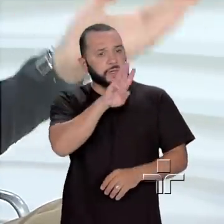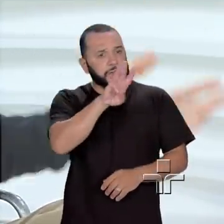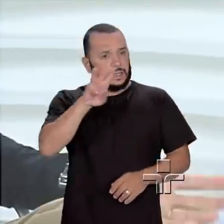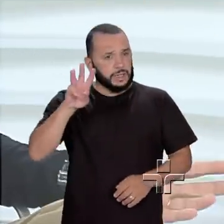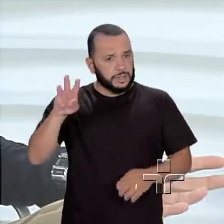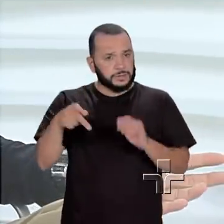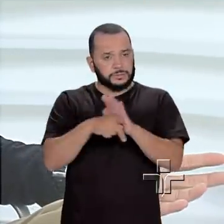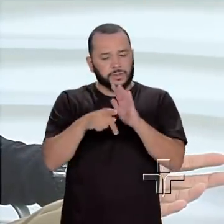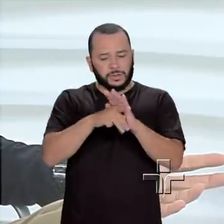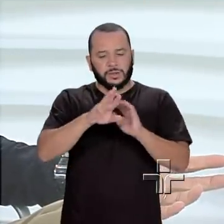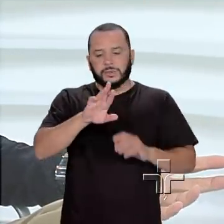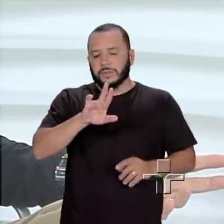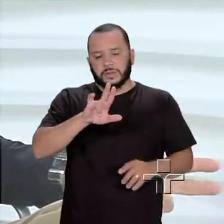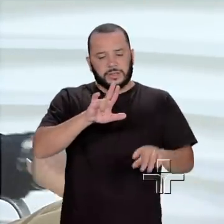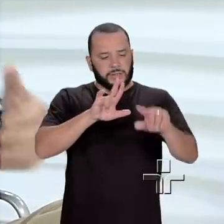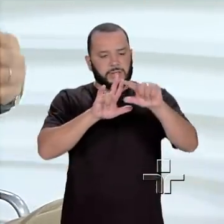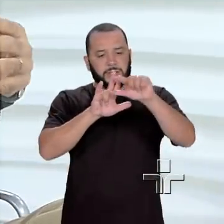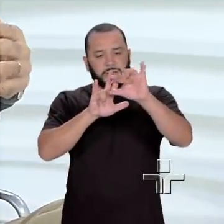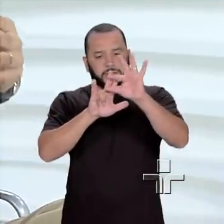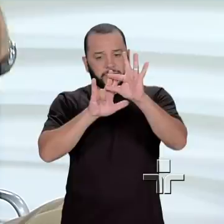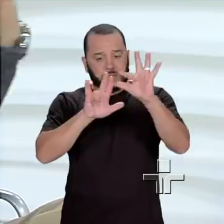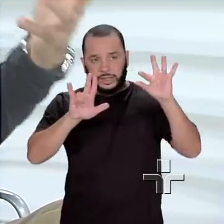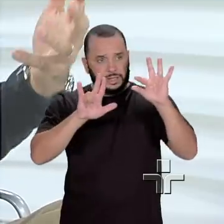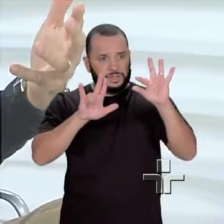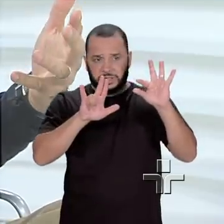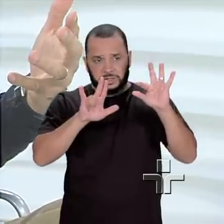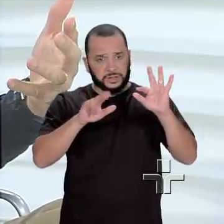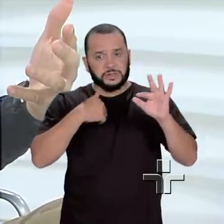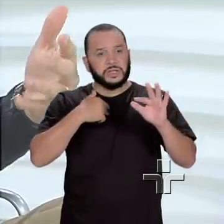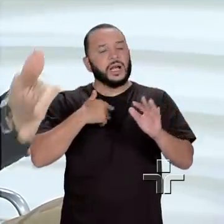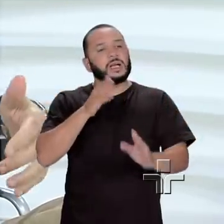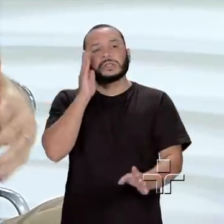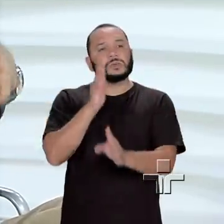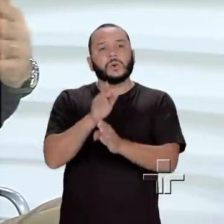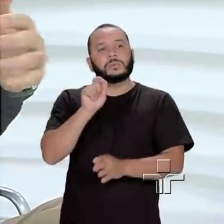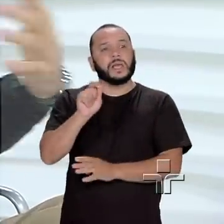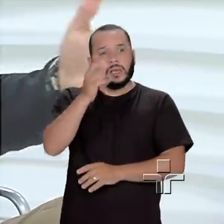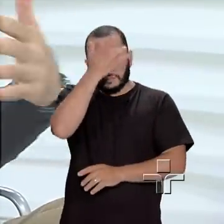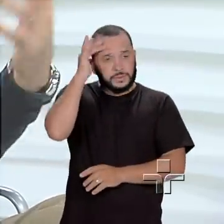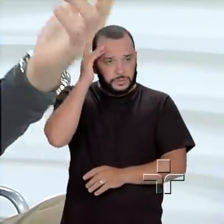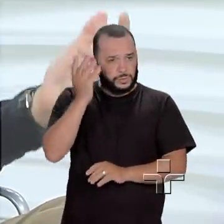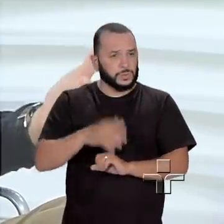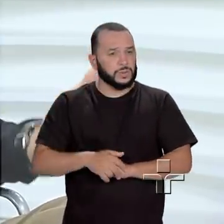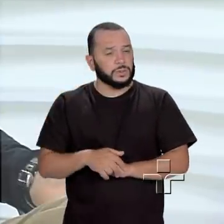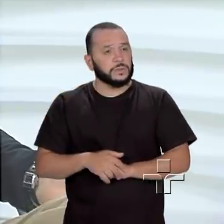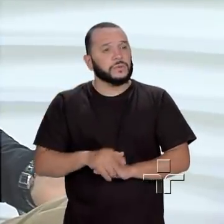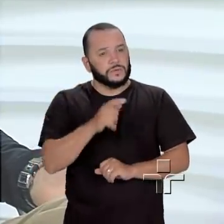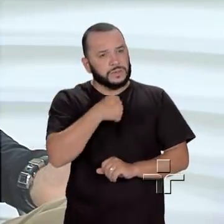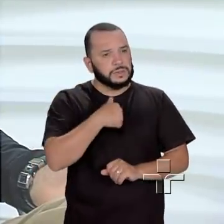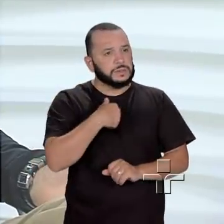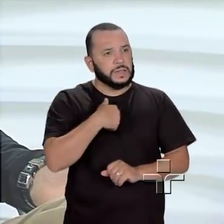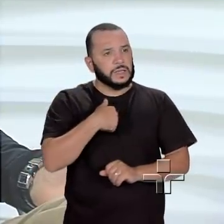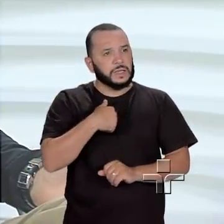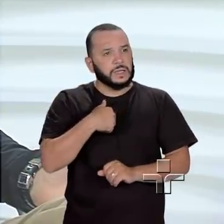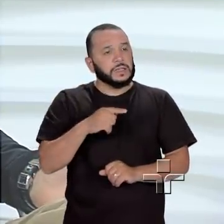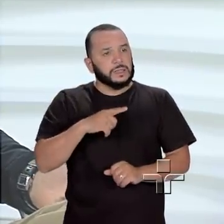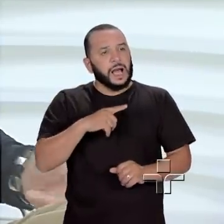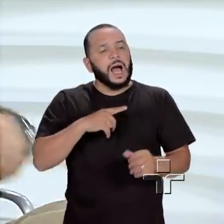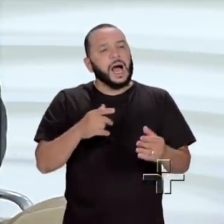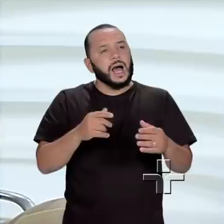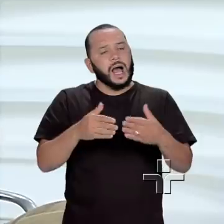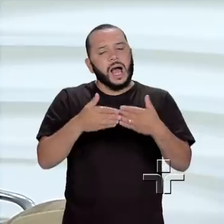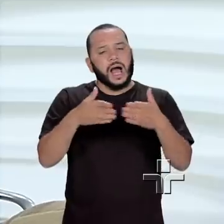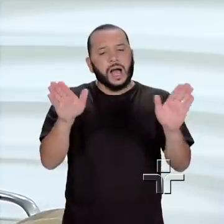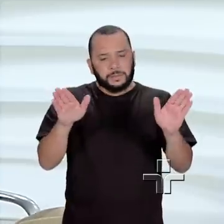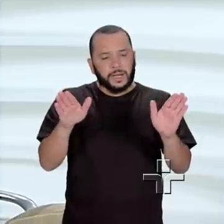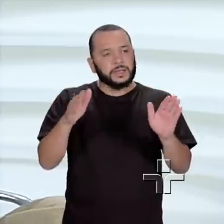linkedin.com/fulano. Esse é o seu cartão de visita. Você mudou o lugar onde você imprime ele. E você resolve ou não dar acesso a um certo conjunto de pessoas. O